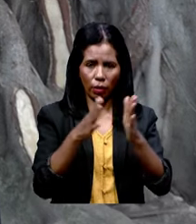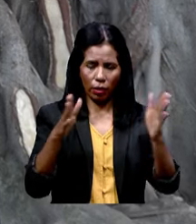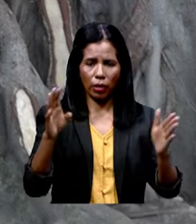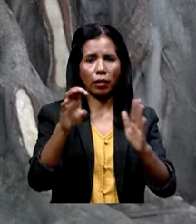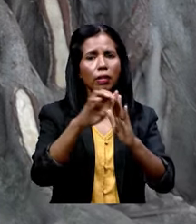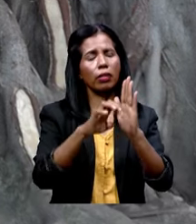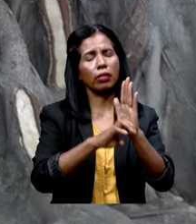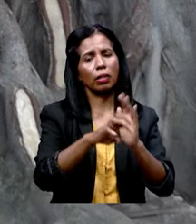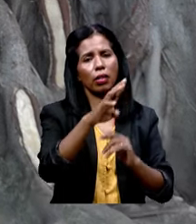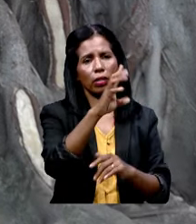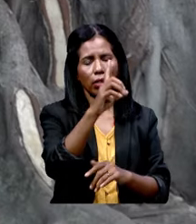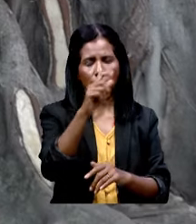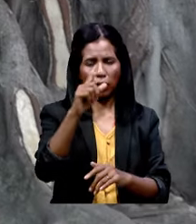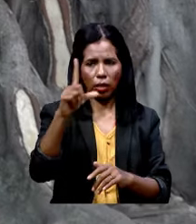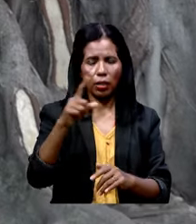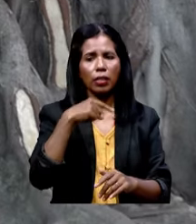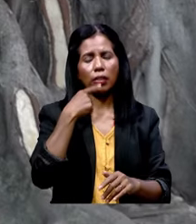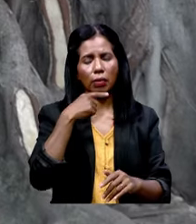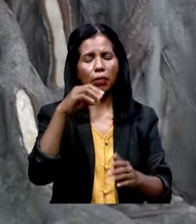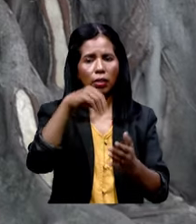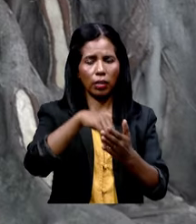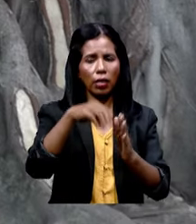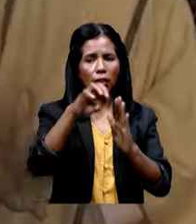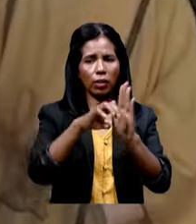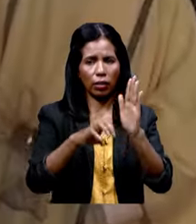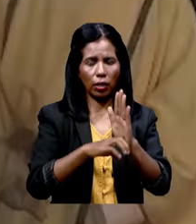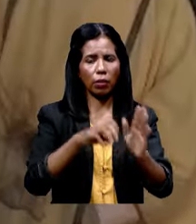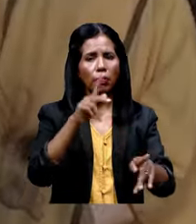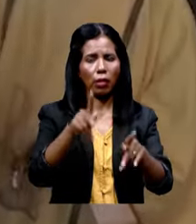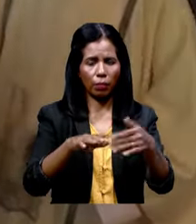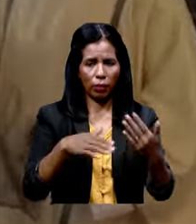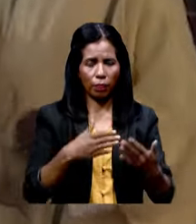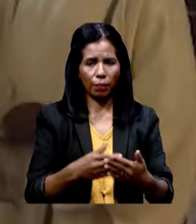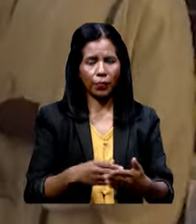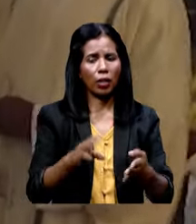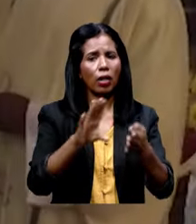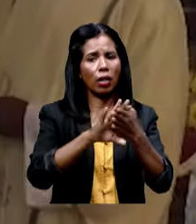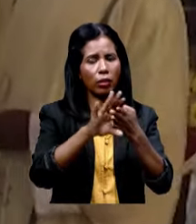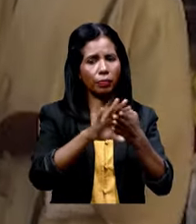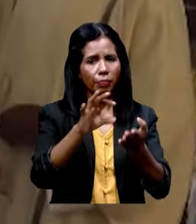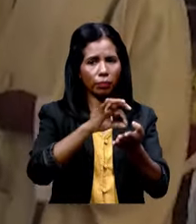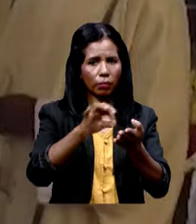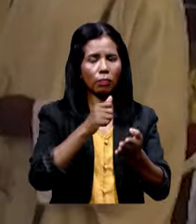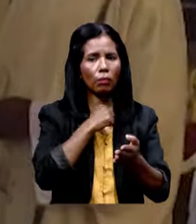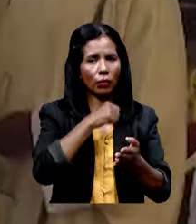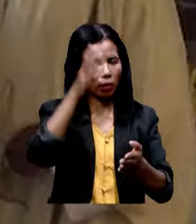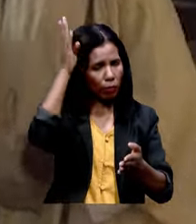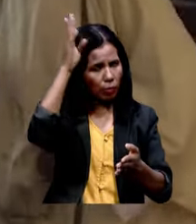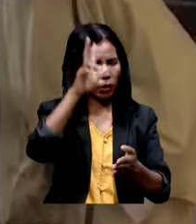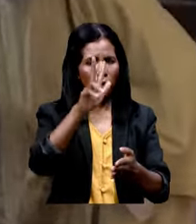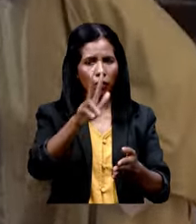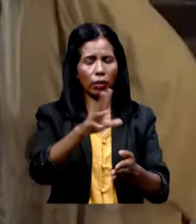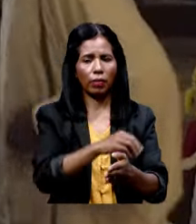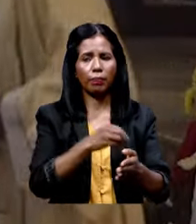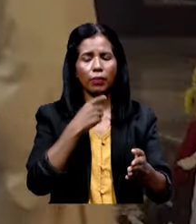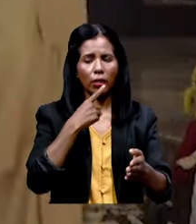RDTL pertence ba ami e sema que é estado de Danielar é o povo. E a carta episcopal nebe assina Rússia Bispo na Intolo, né? Conferência